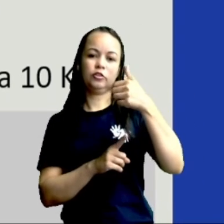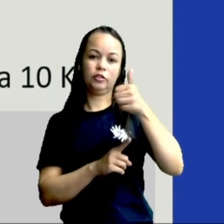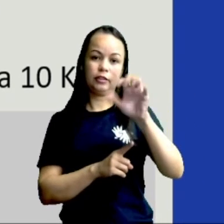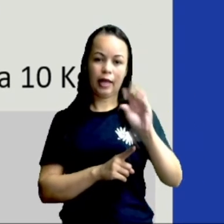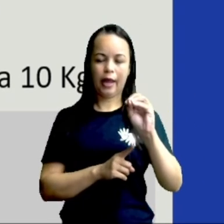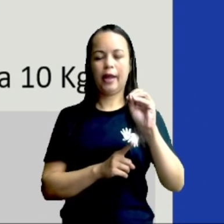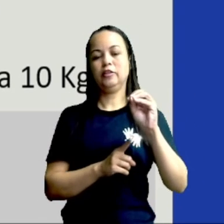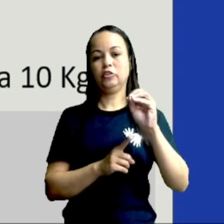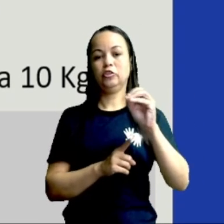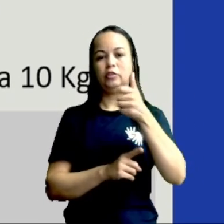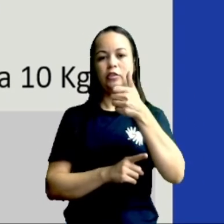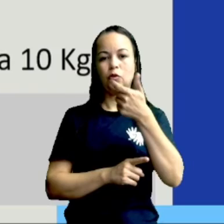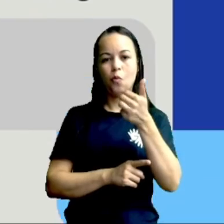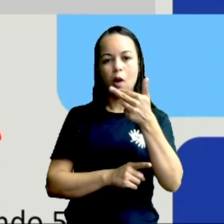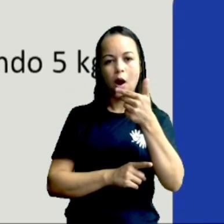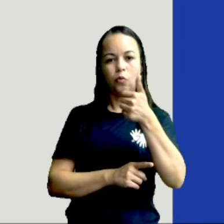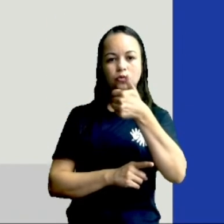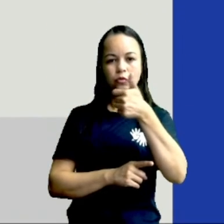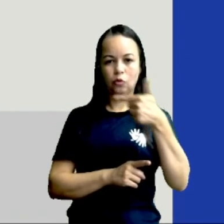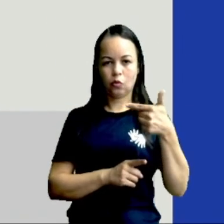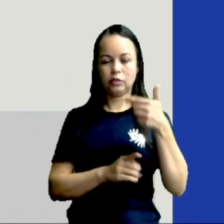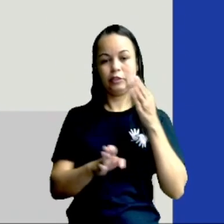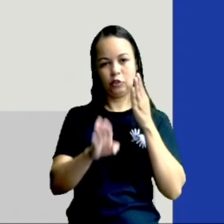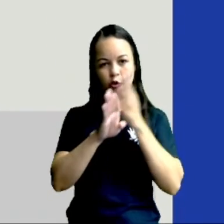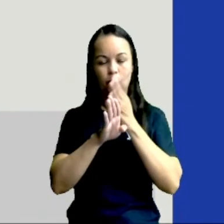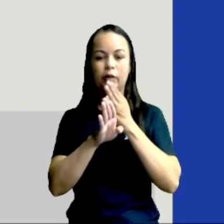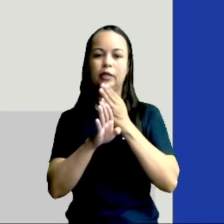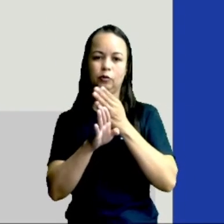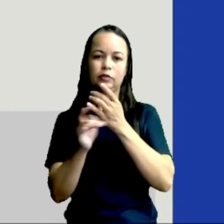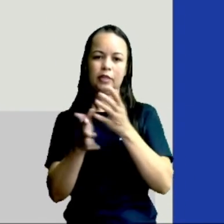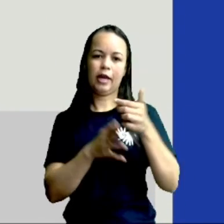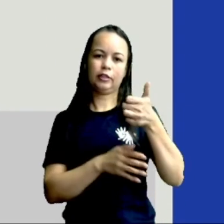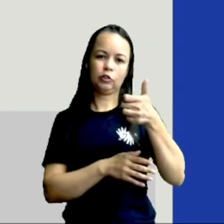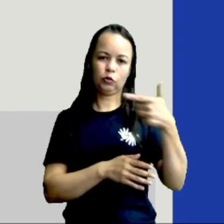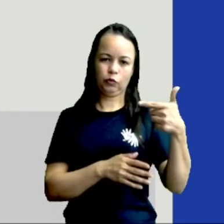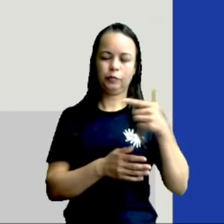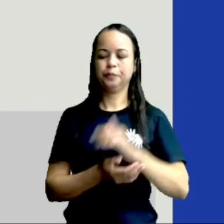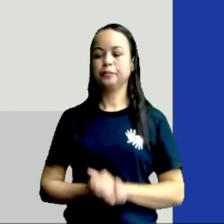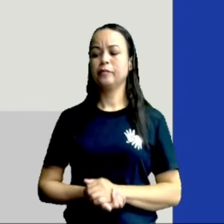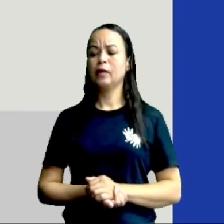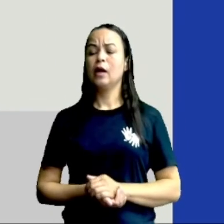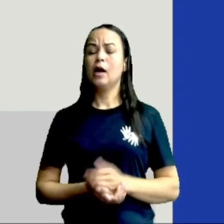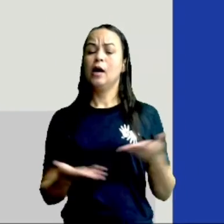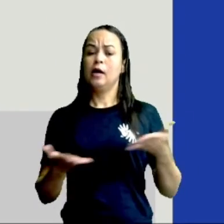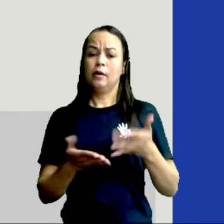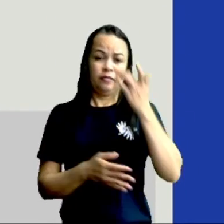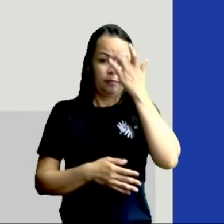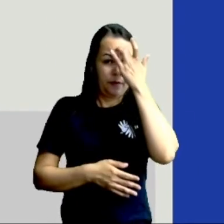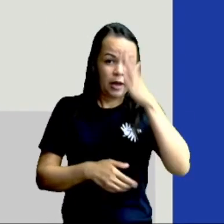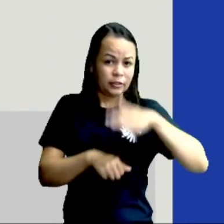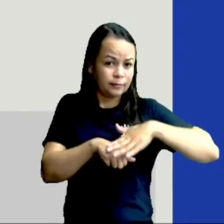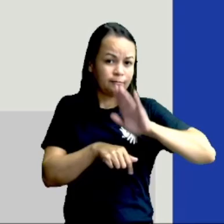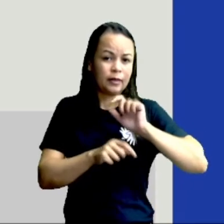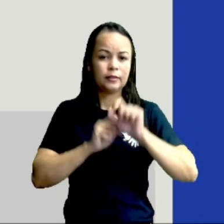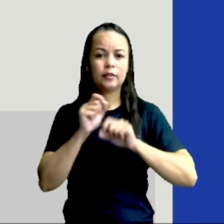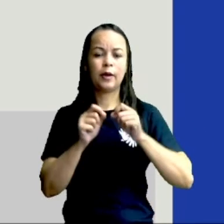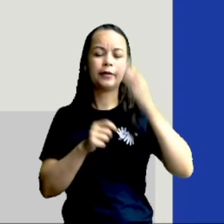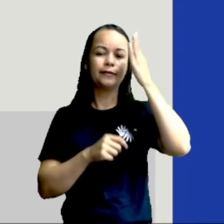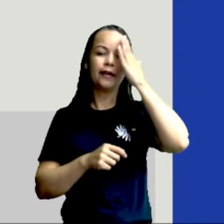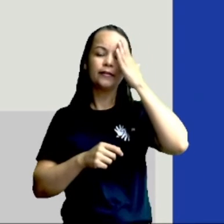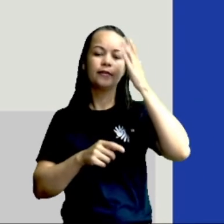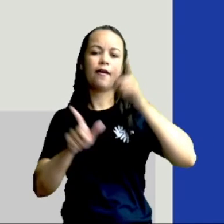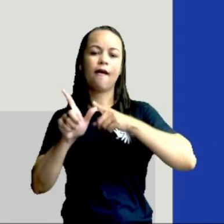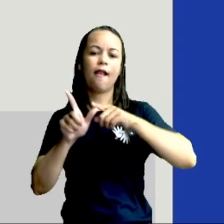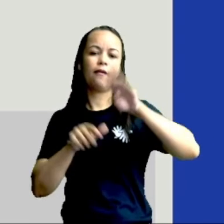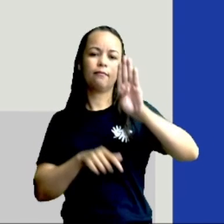pesa 10 quilogramas. Ok? Deu para entender? Então, vai ficar mais fácil ainda agora entender a letra B. Porque